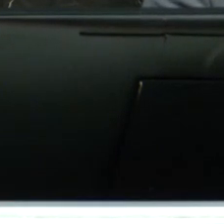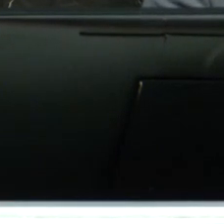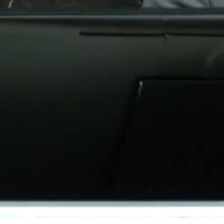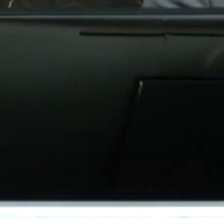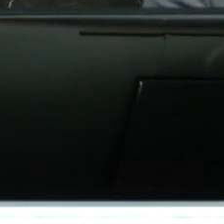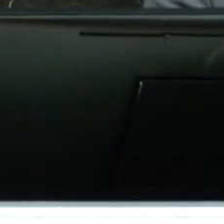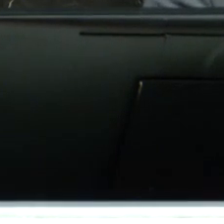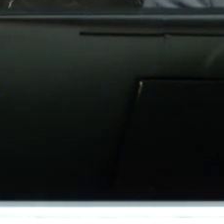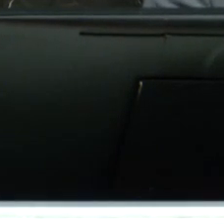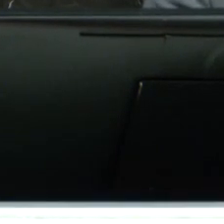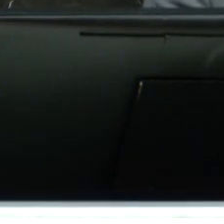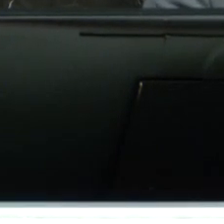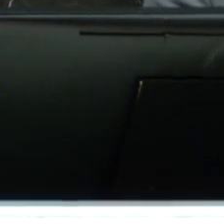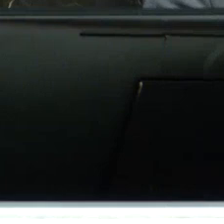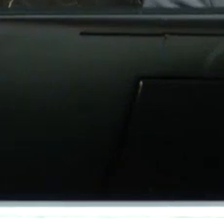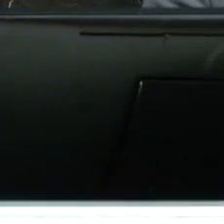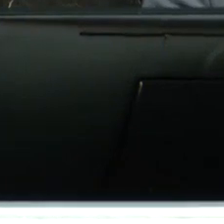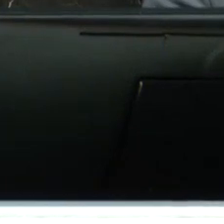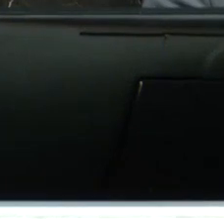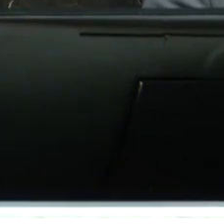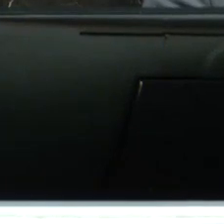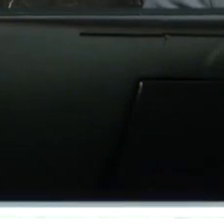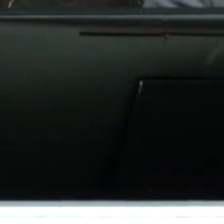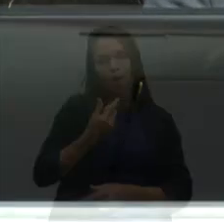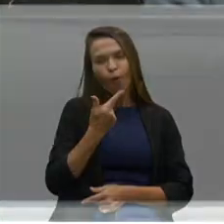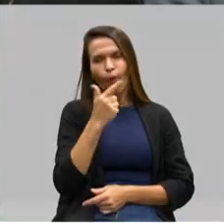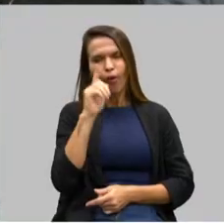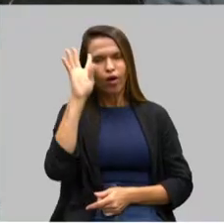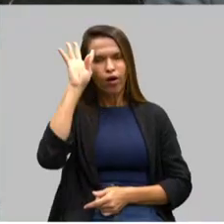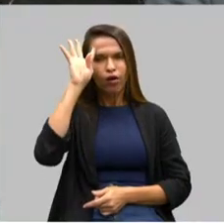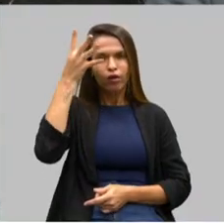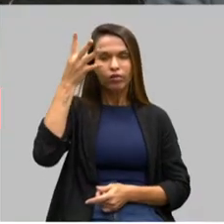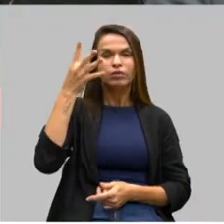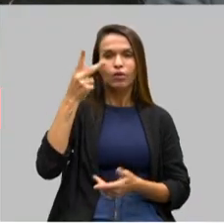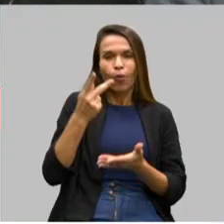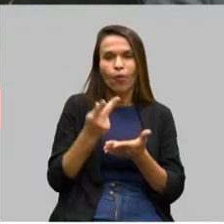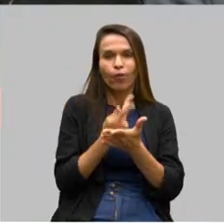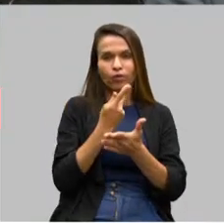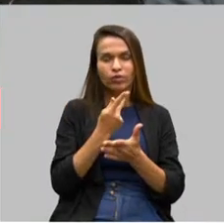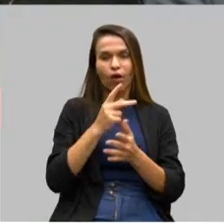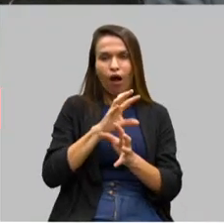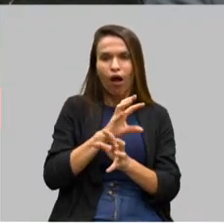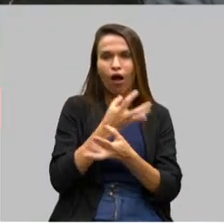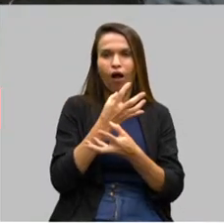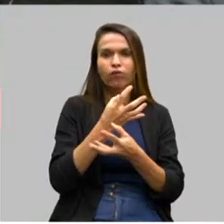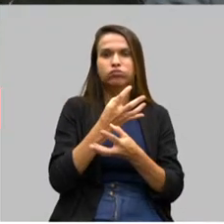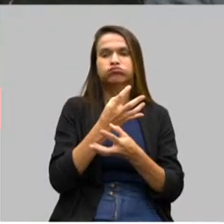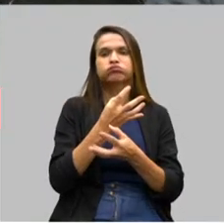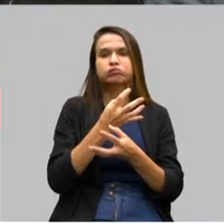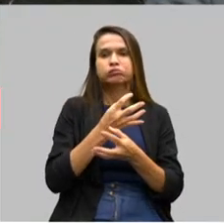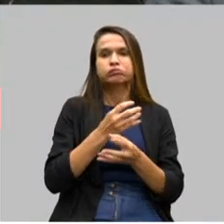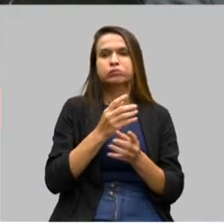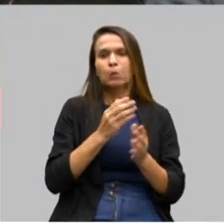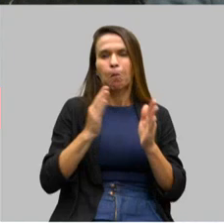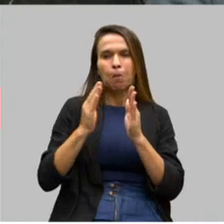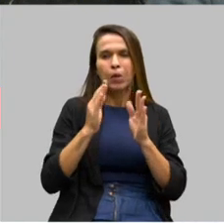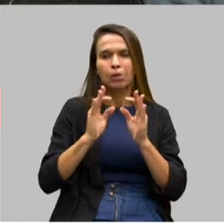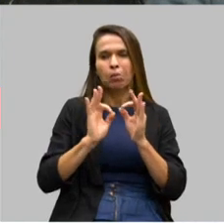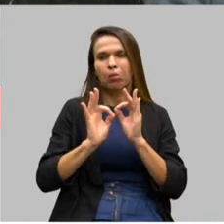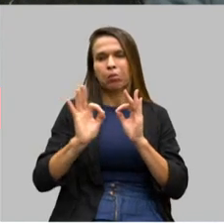nossa sobrevivência. Entre outros fenômenos, são resultados deste aquecimento as secas mais prolongadas e as chuvas mais